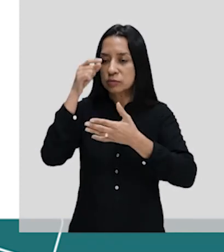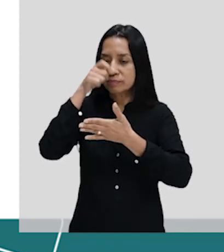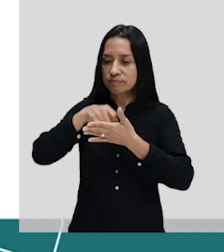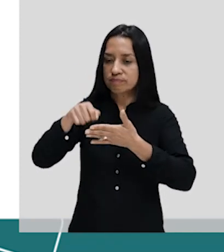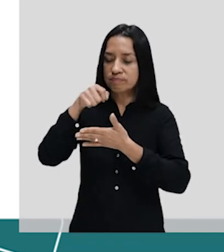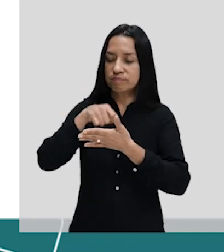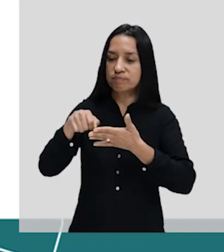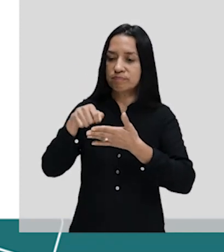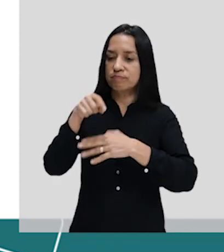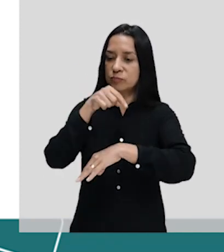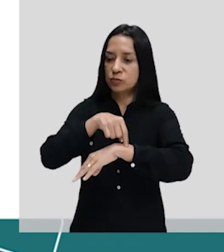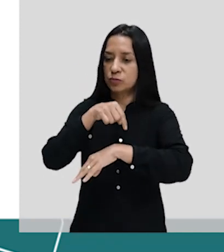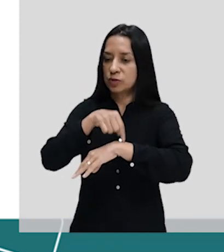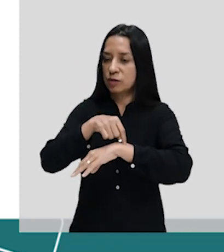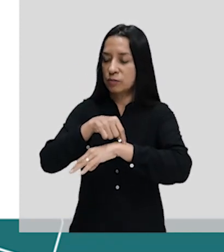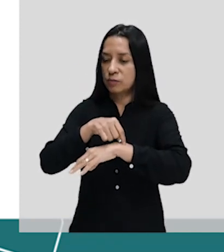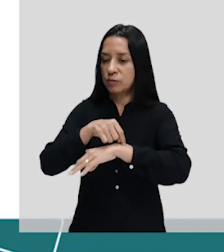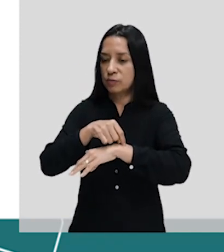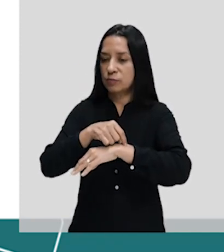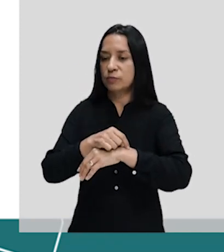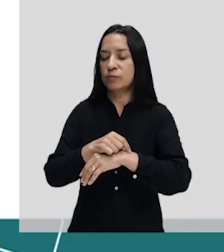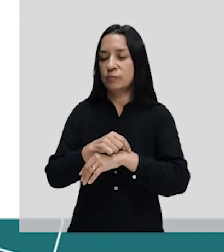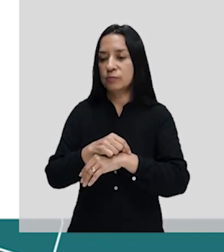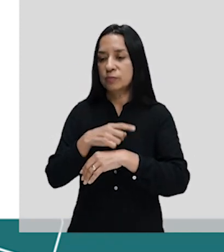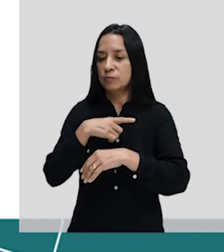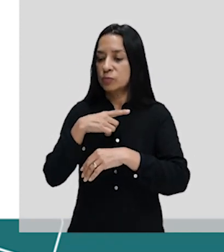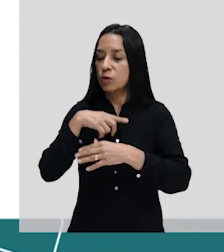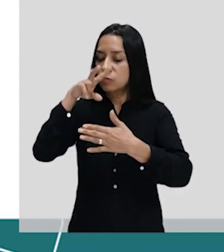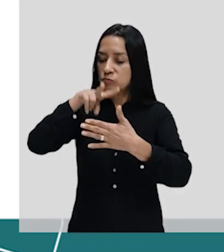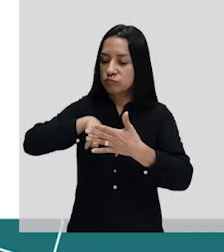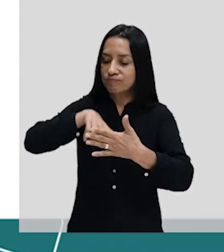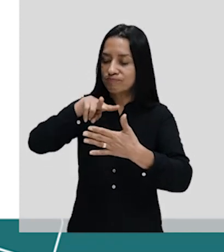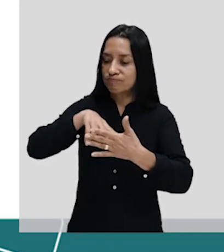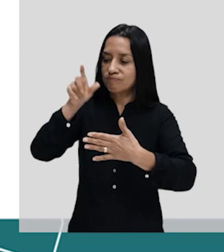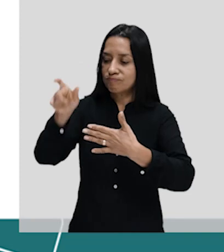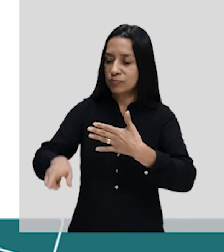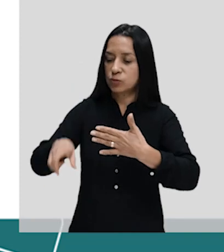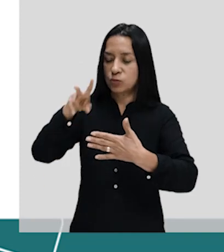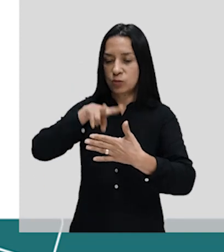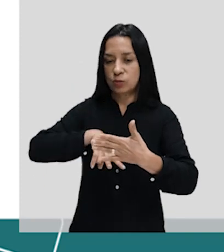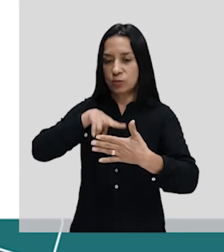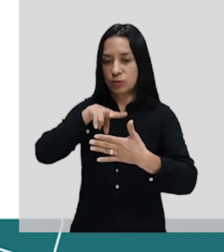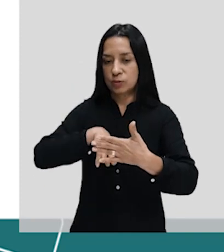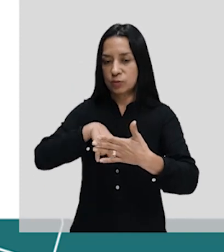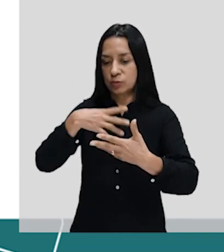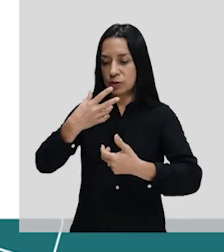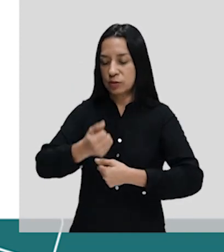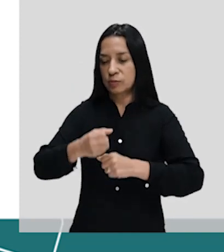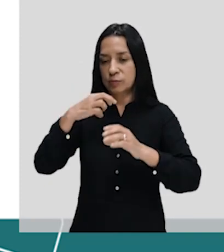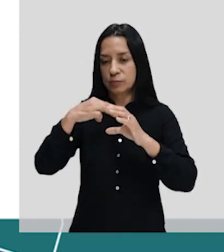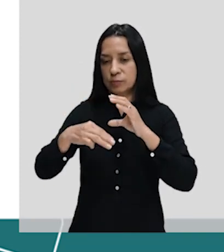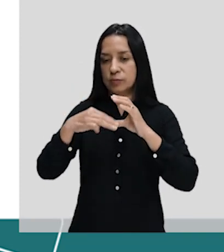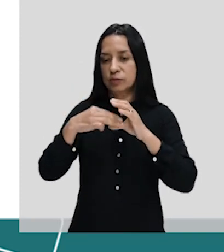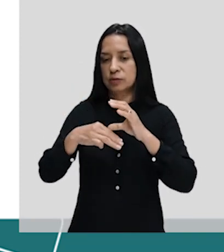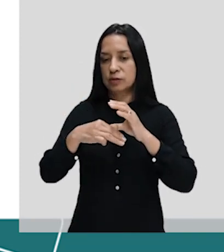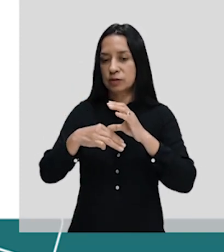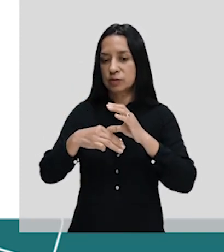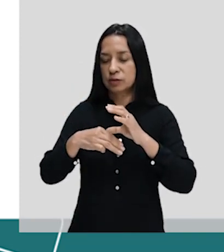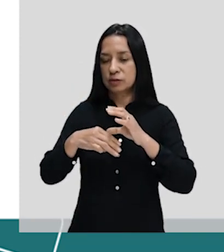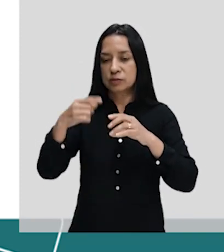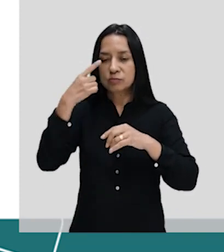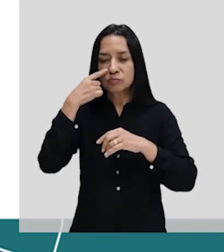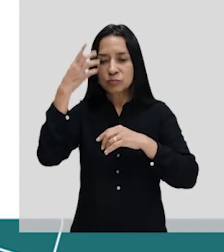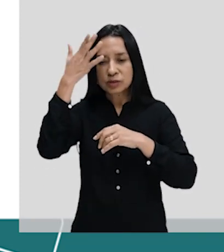escrito no tempo que ele permite que esse leitor, né, que quem está lendo, quem está recebendo a mensagem, identifique